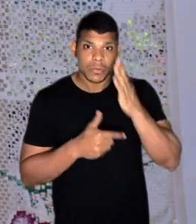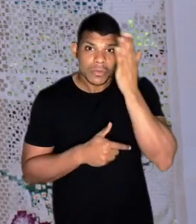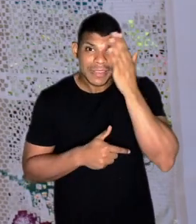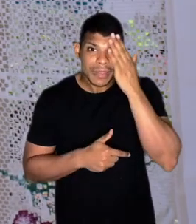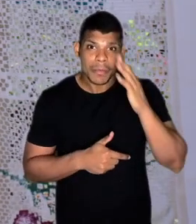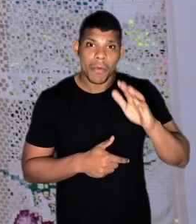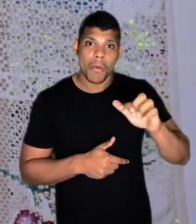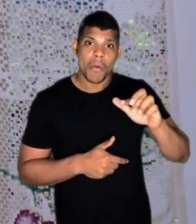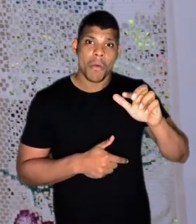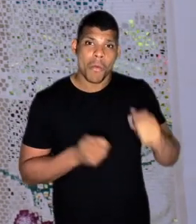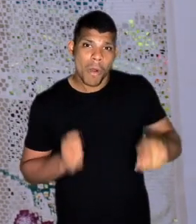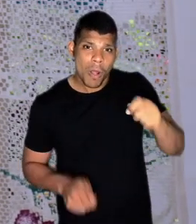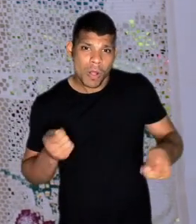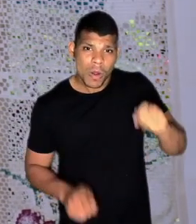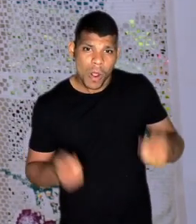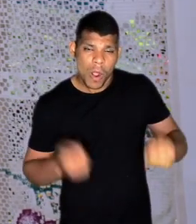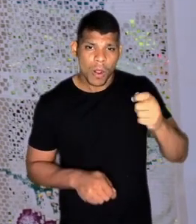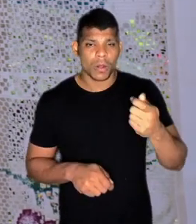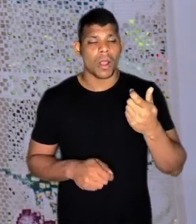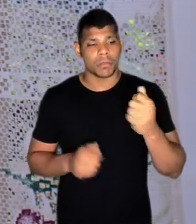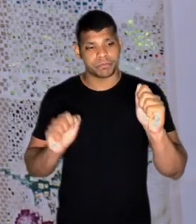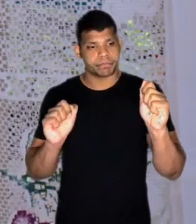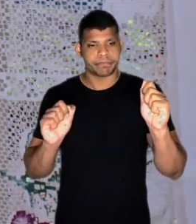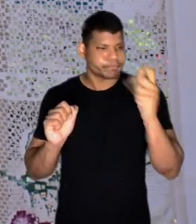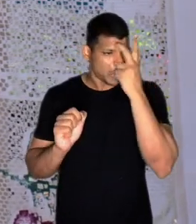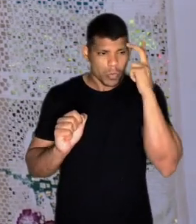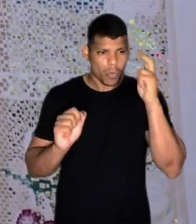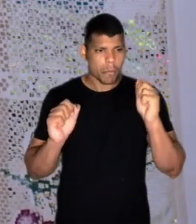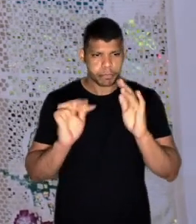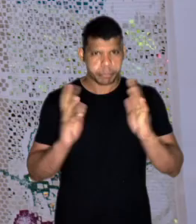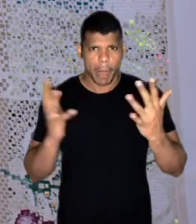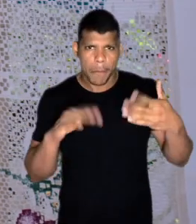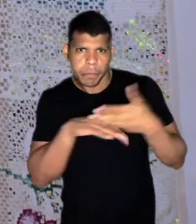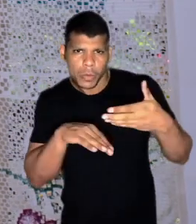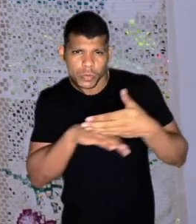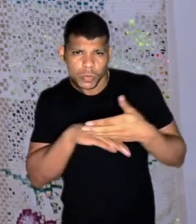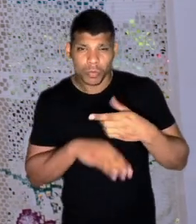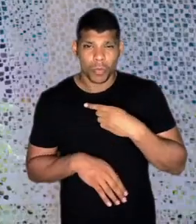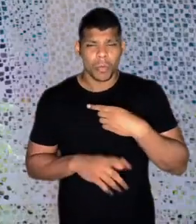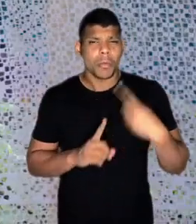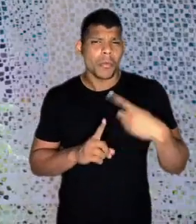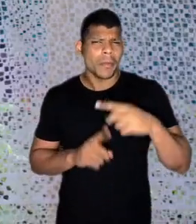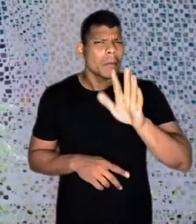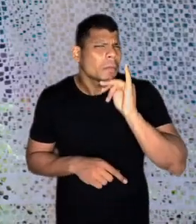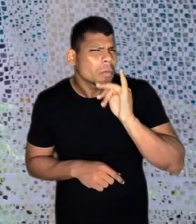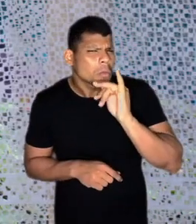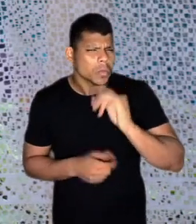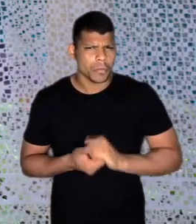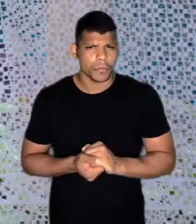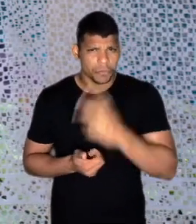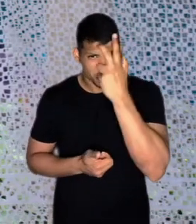muitas mãos que junta nessa uma pessoa só sou muitas mãos que trabalham quadrilha porque